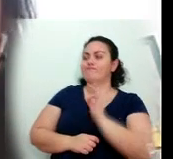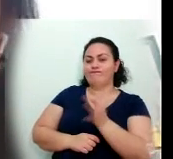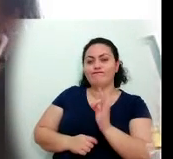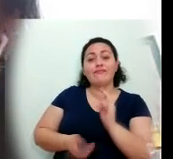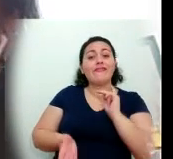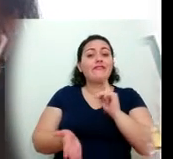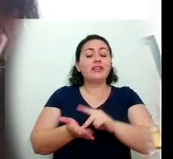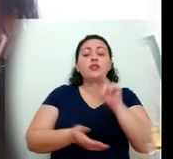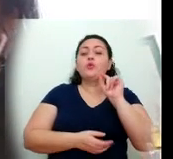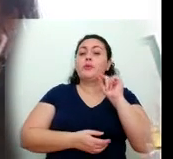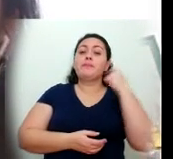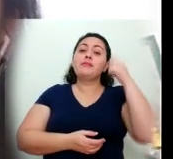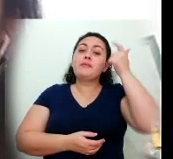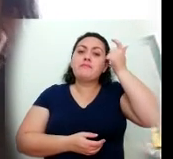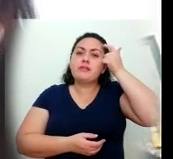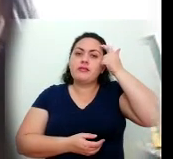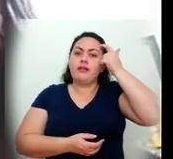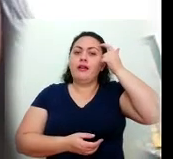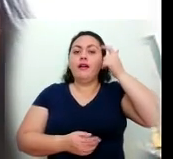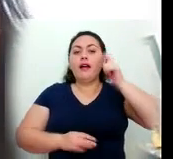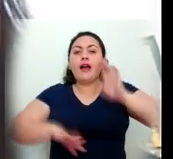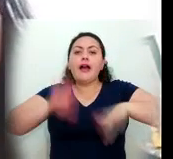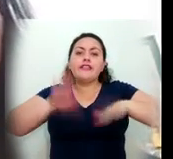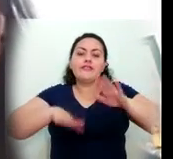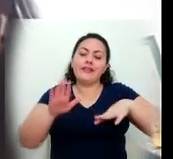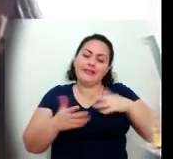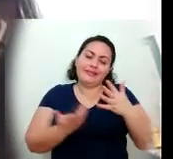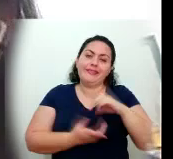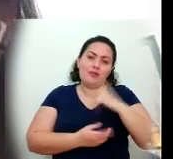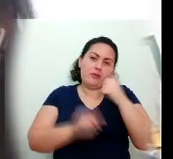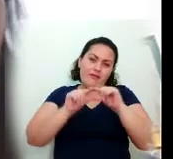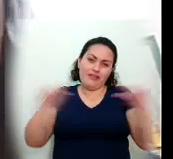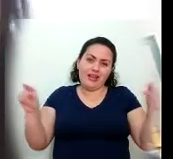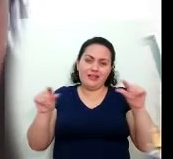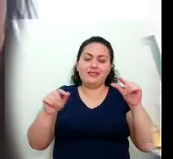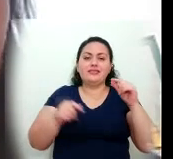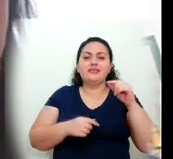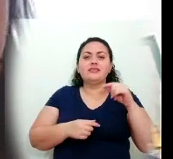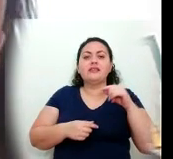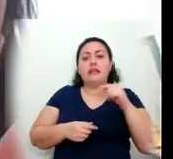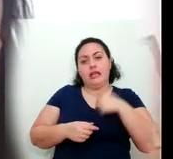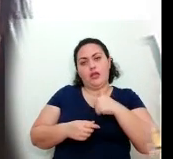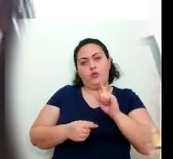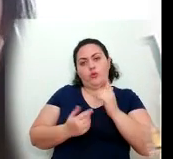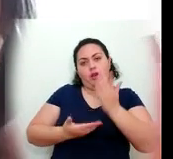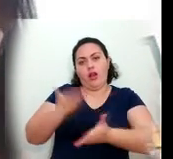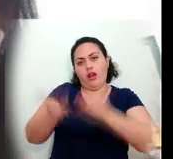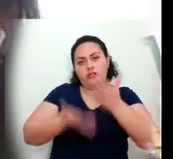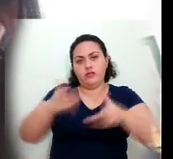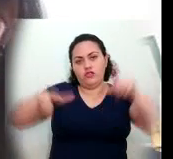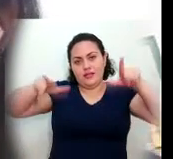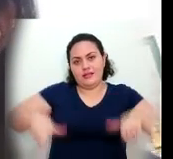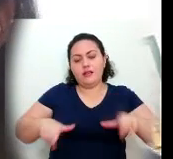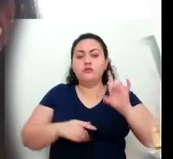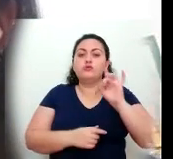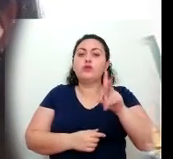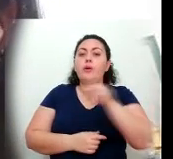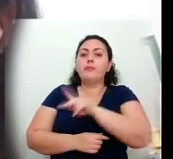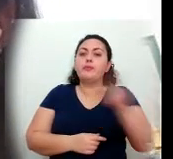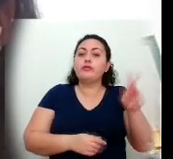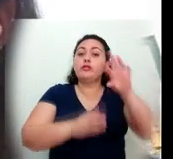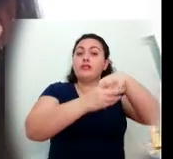tem que pensar que às vezes as pessoas dizem uma frase, né? E eu não atendo mais no consultório, né? Hoje estou exclusivamente ali como prof